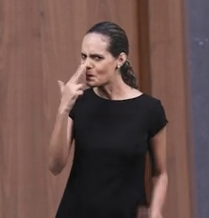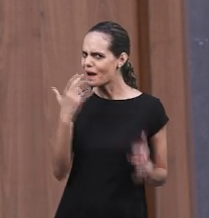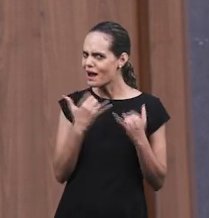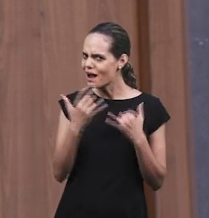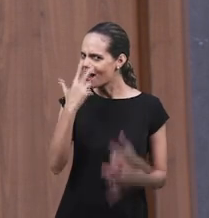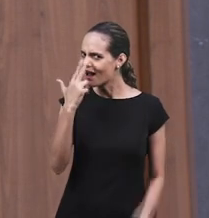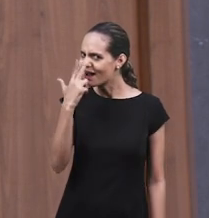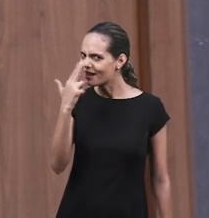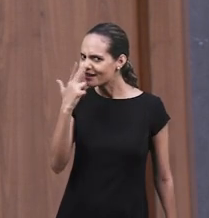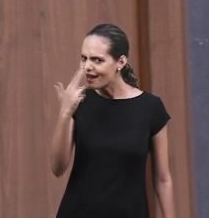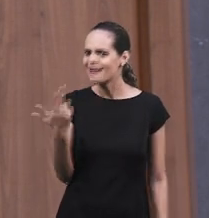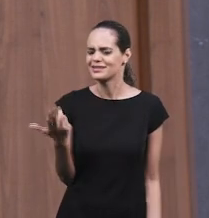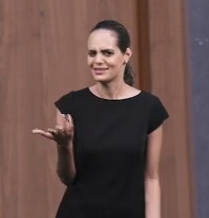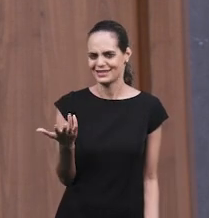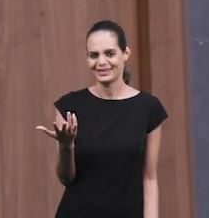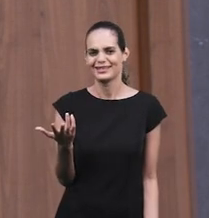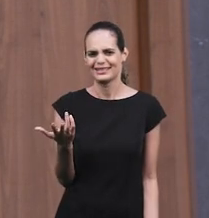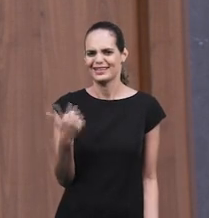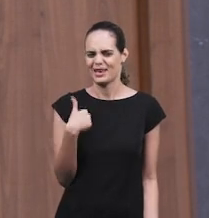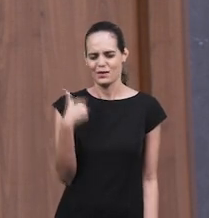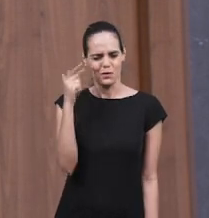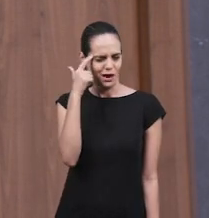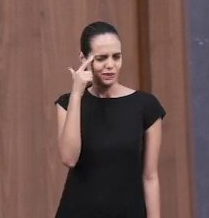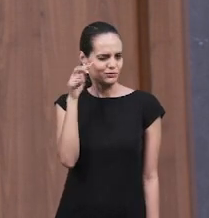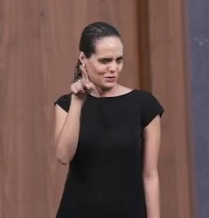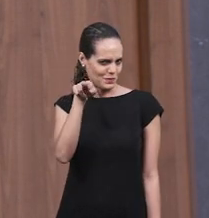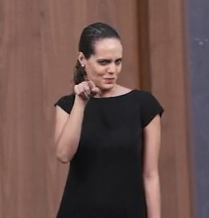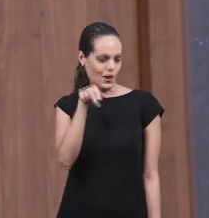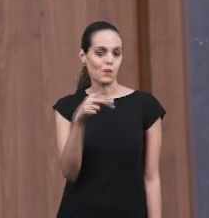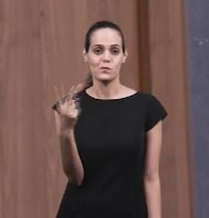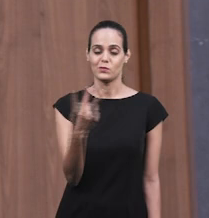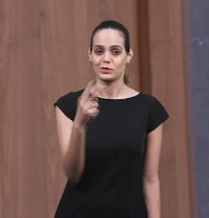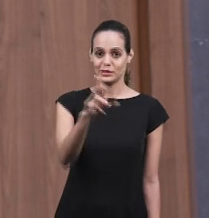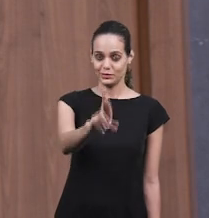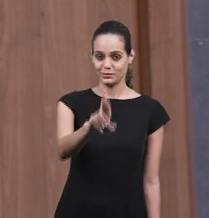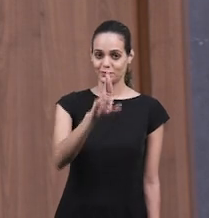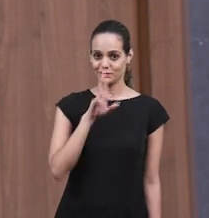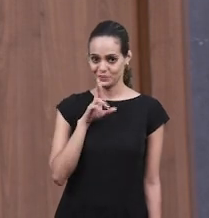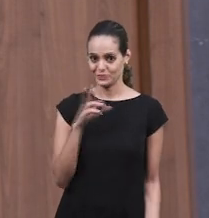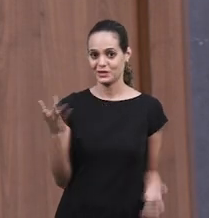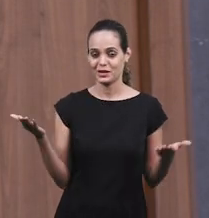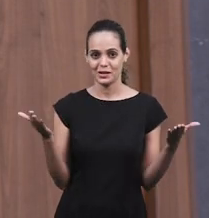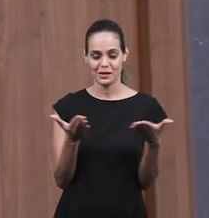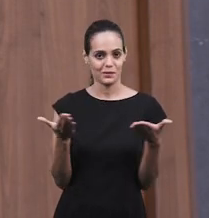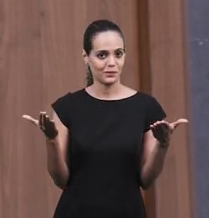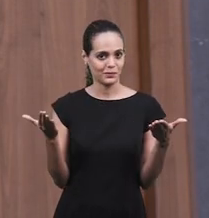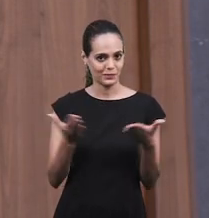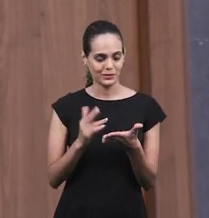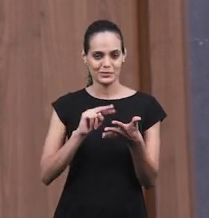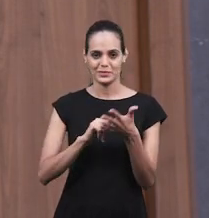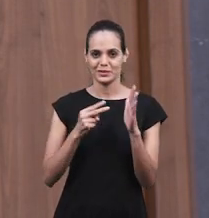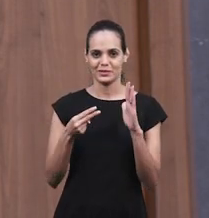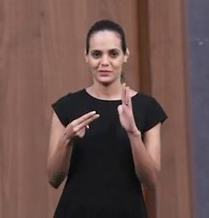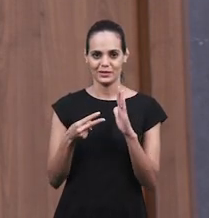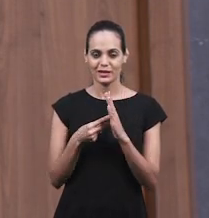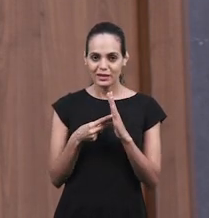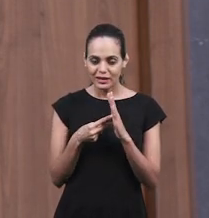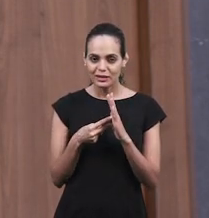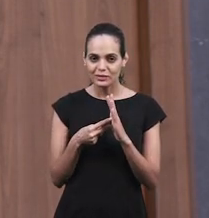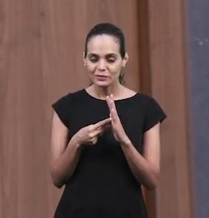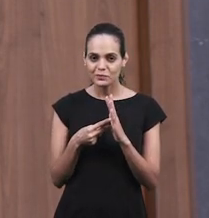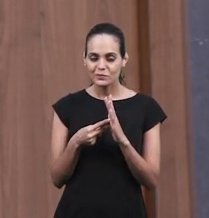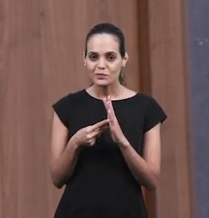muito parecidos. E eles vão falar para nós isto, viu, o Eliel e Micael? Você vai falar para nós a respeito